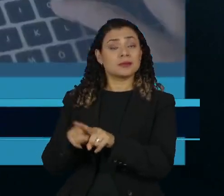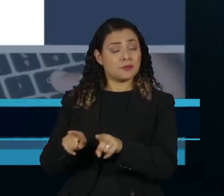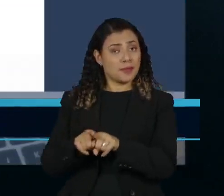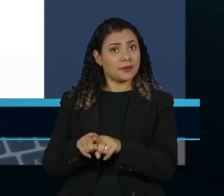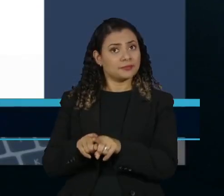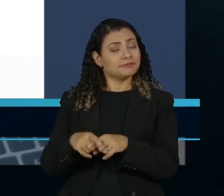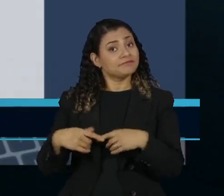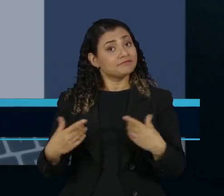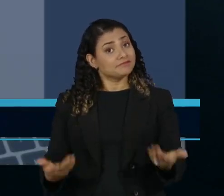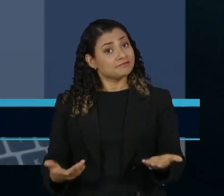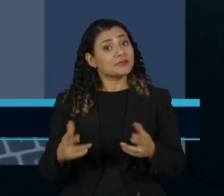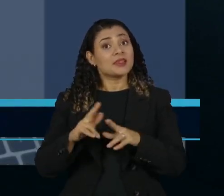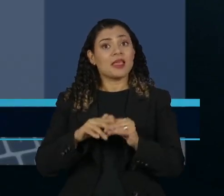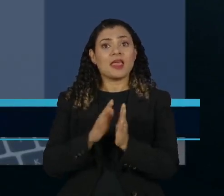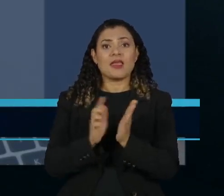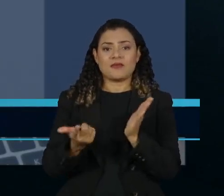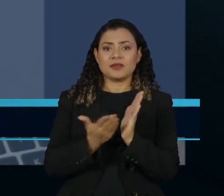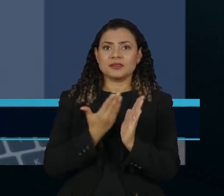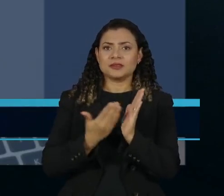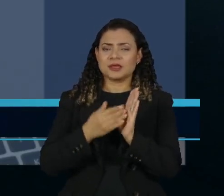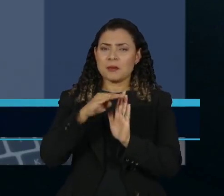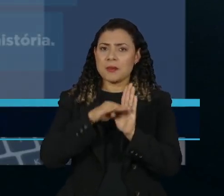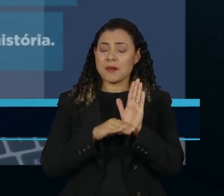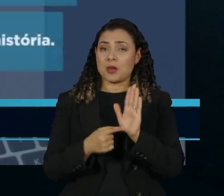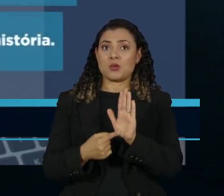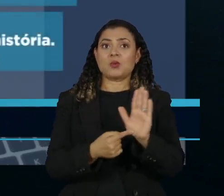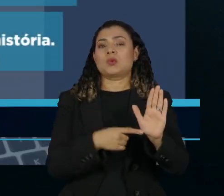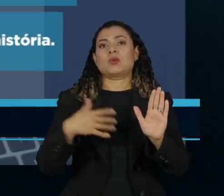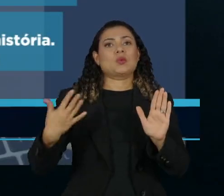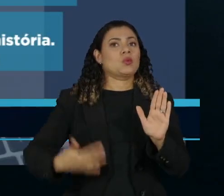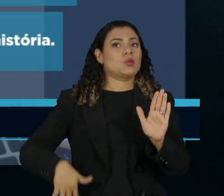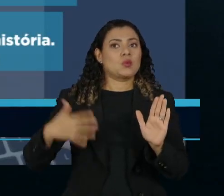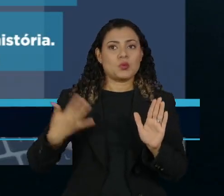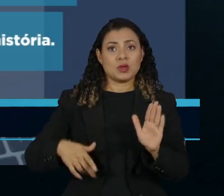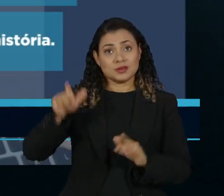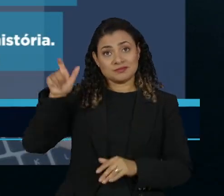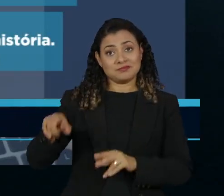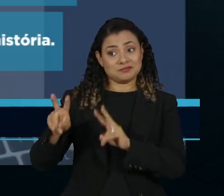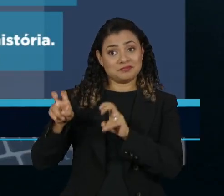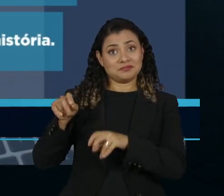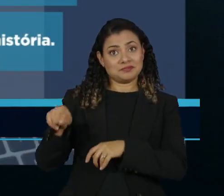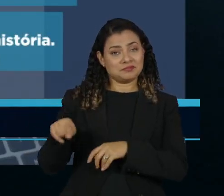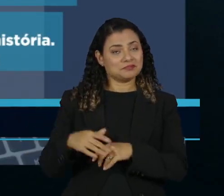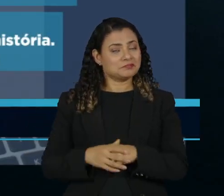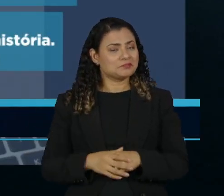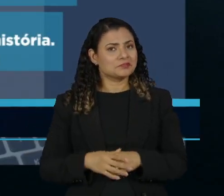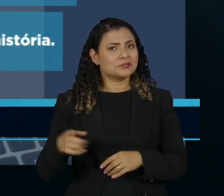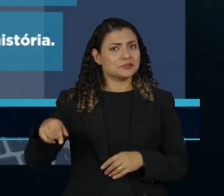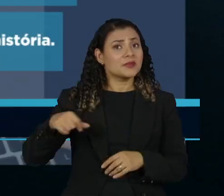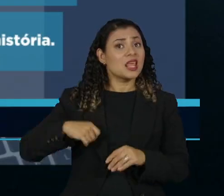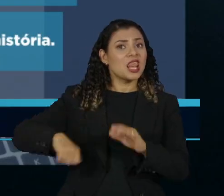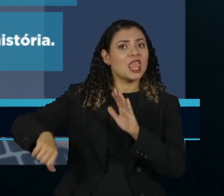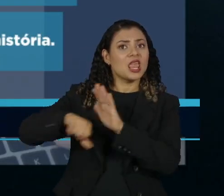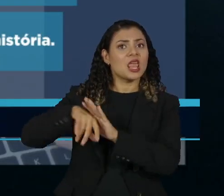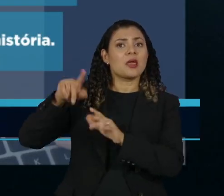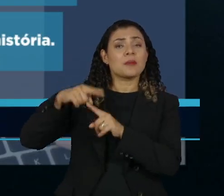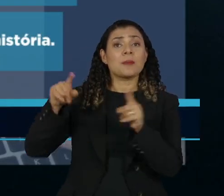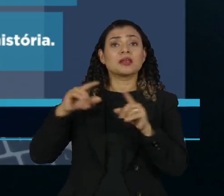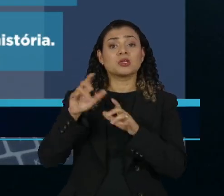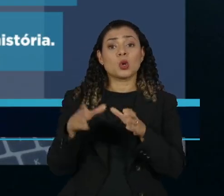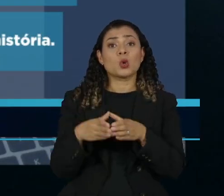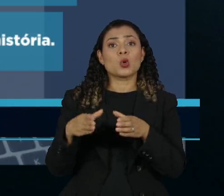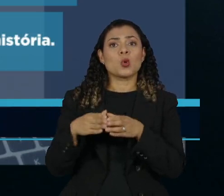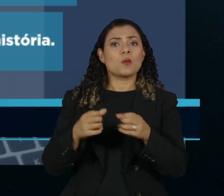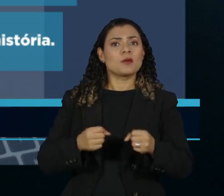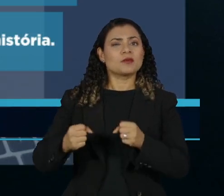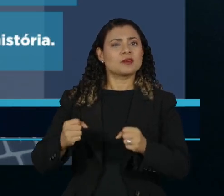manchete da revista Rolling Stone define bem a controvérsia em torno de Henry Kissinger. O criminoso de guerra amado pela classe